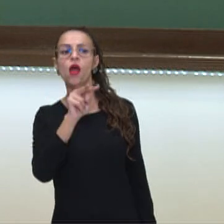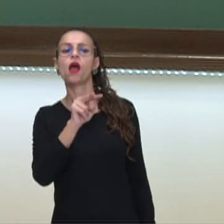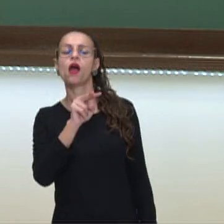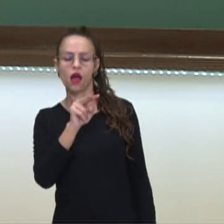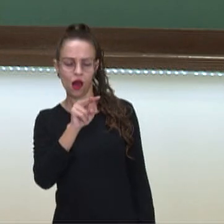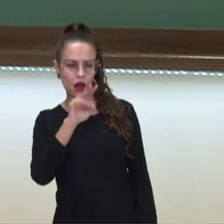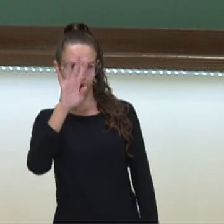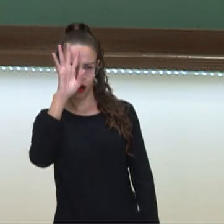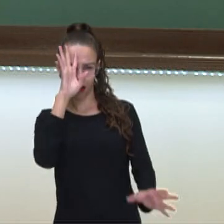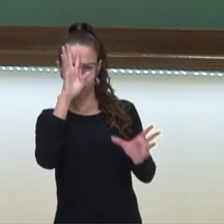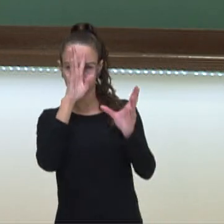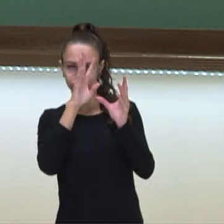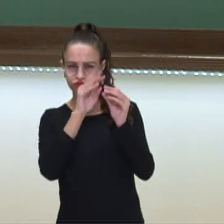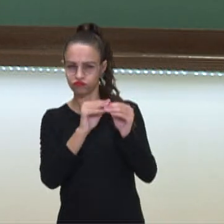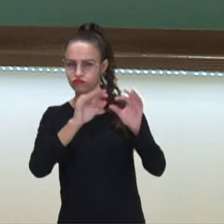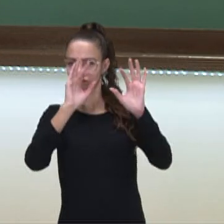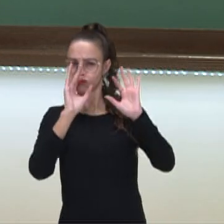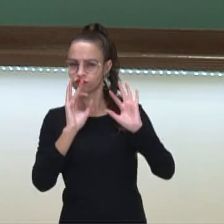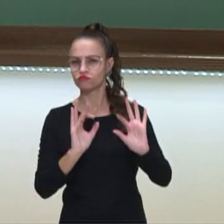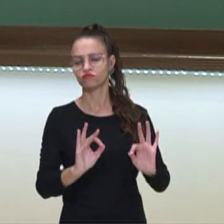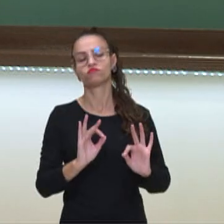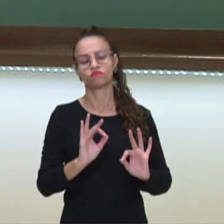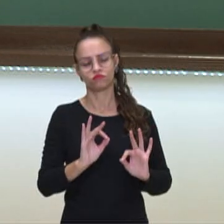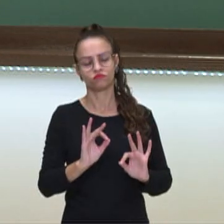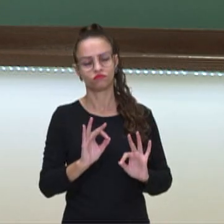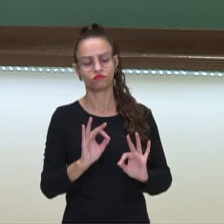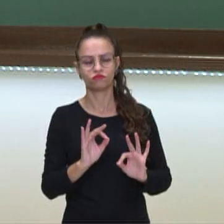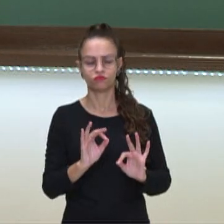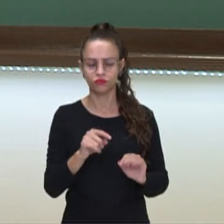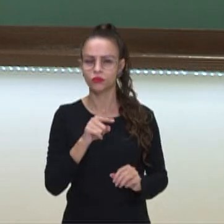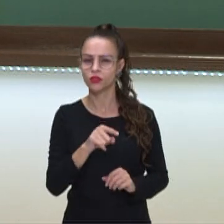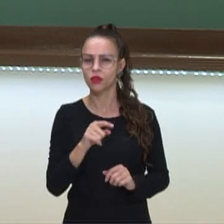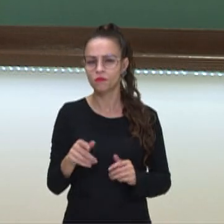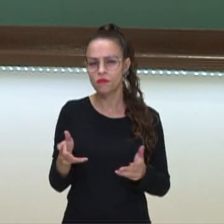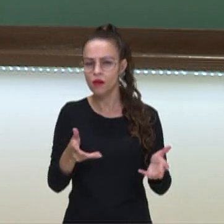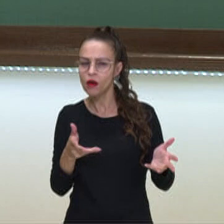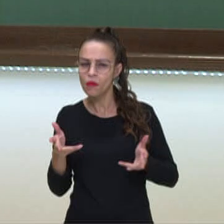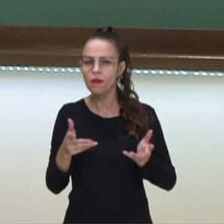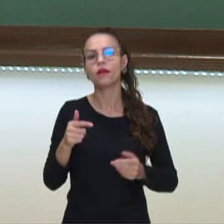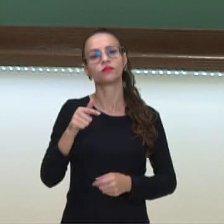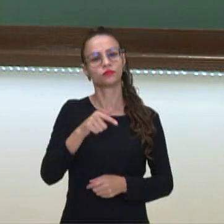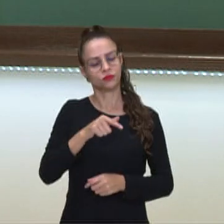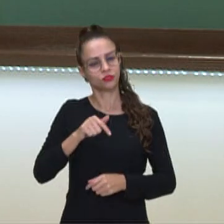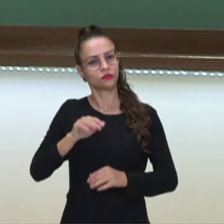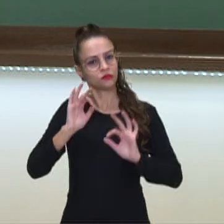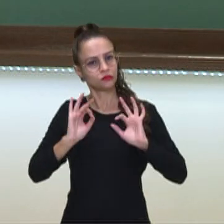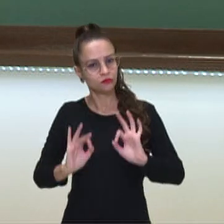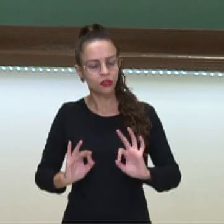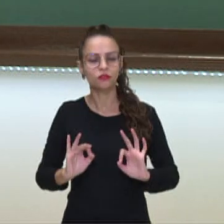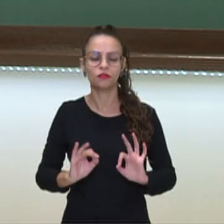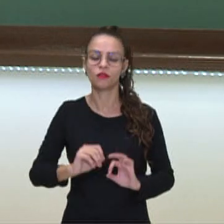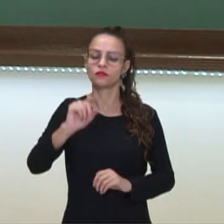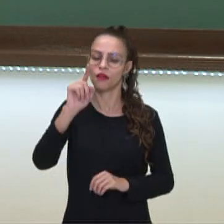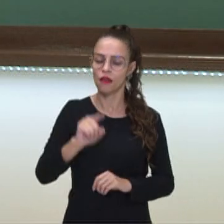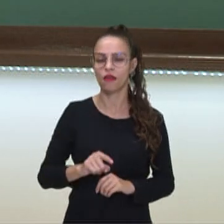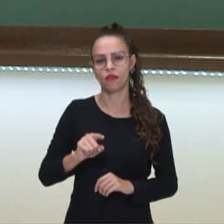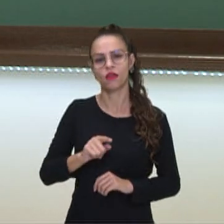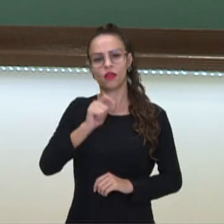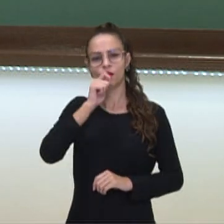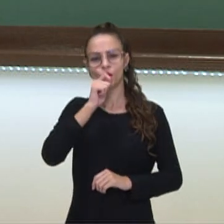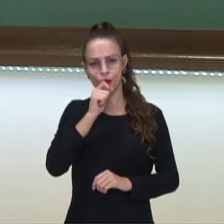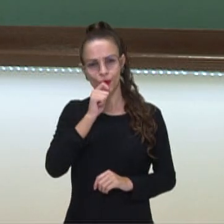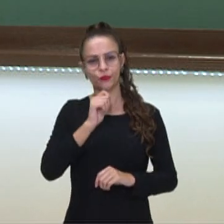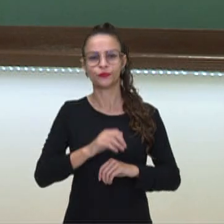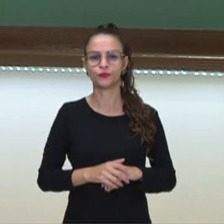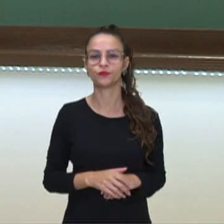A interpretação que ele deu daquela jogada, naquele instante, deu certeza para ele e ele apitou.